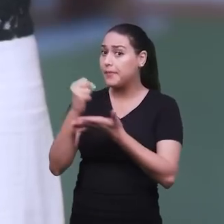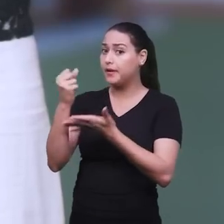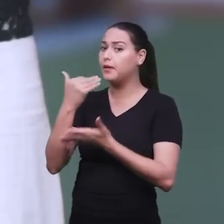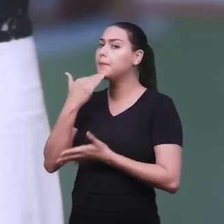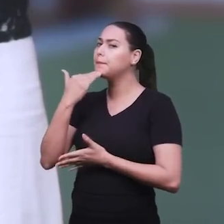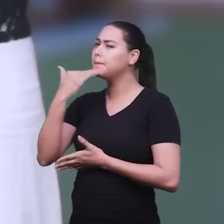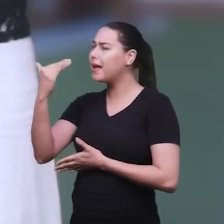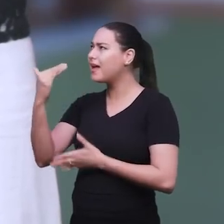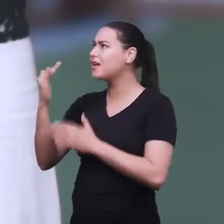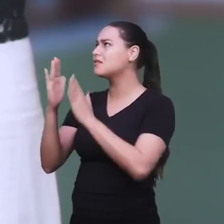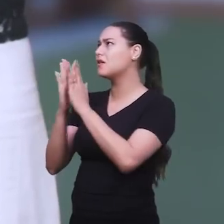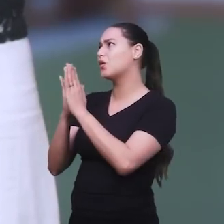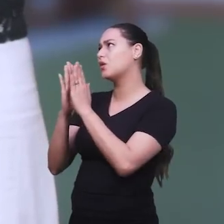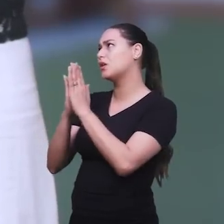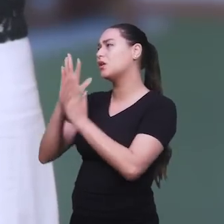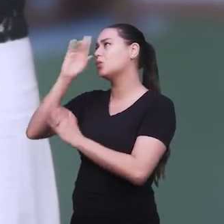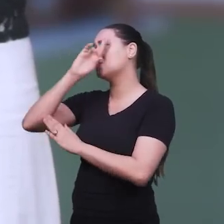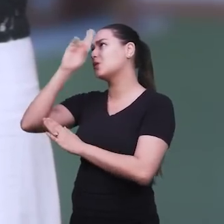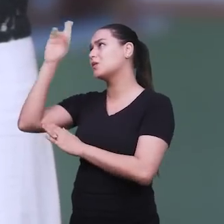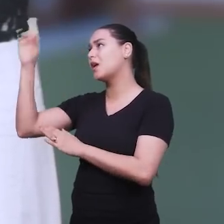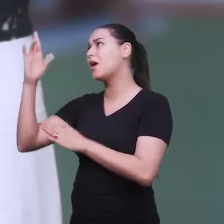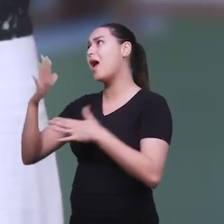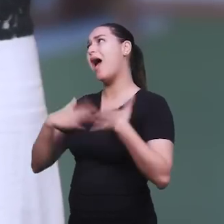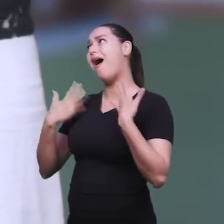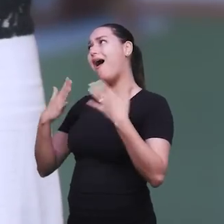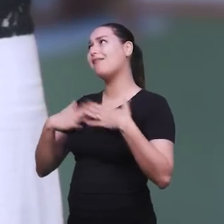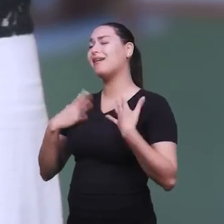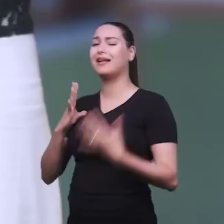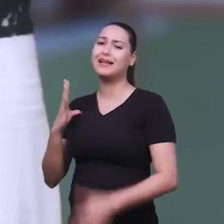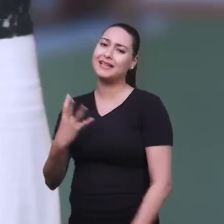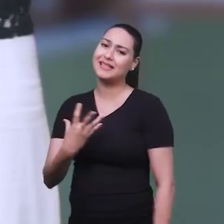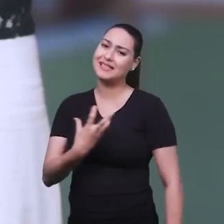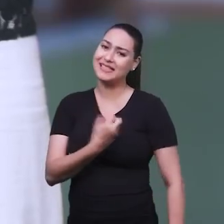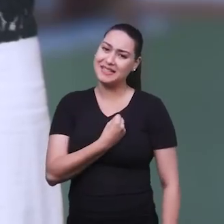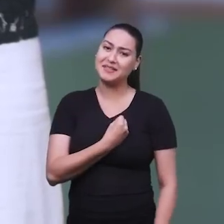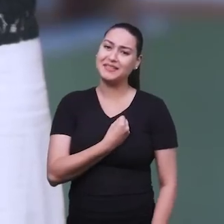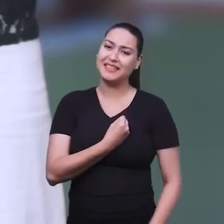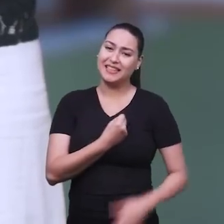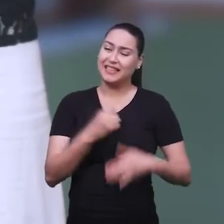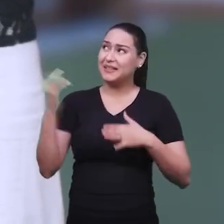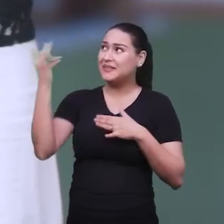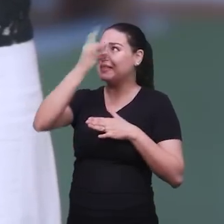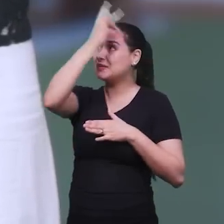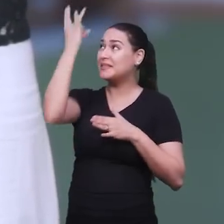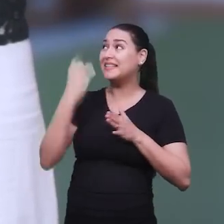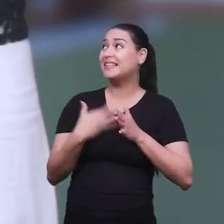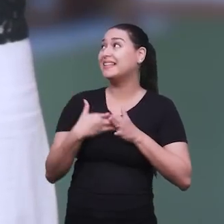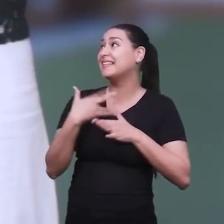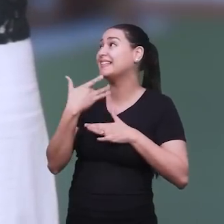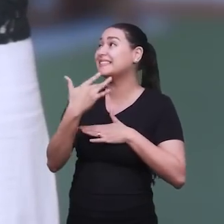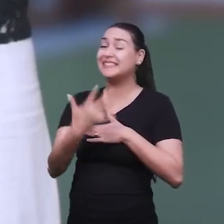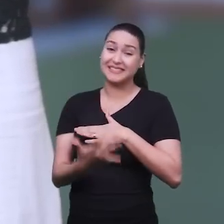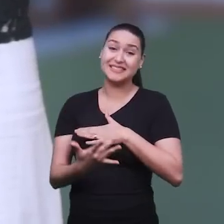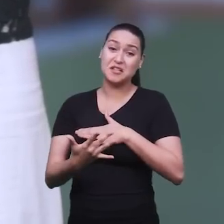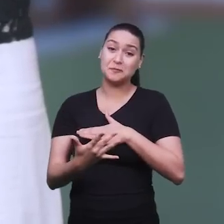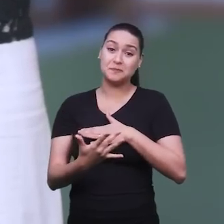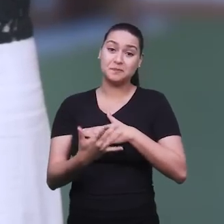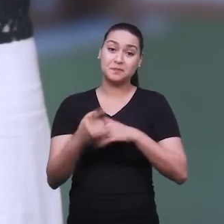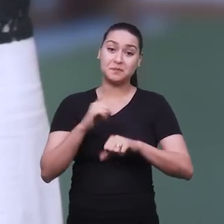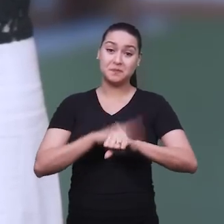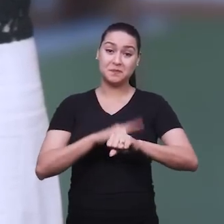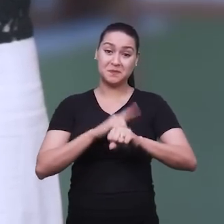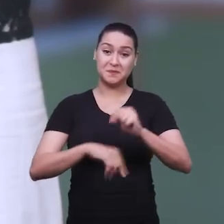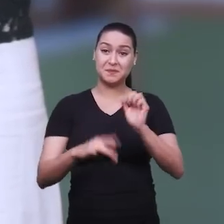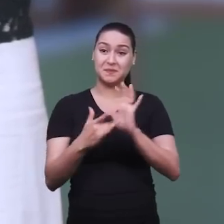arrebatamento, peça oração para que o Senhor te dê a alegria da salvação e te encha do seu Espírito Santo.